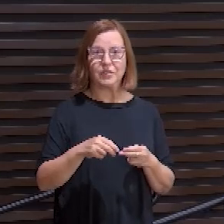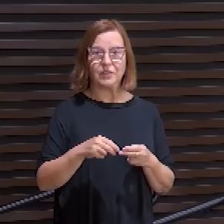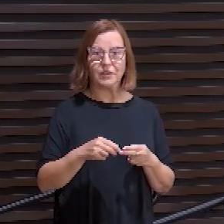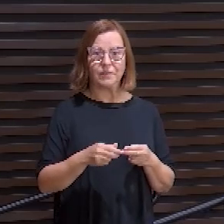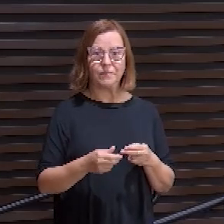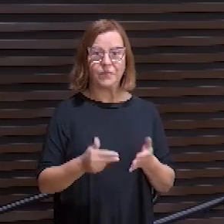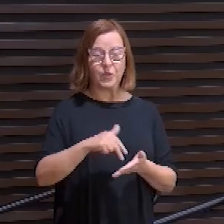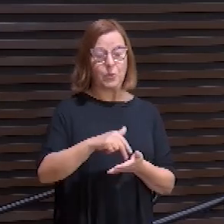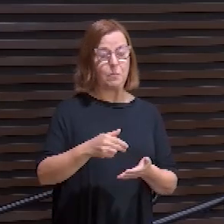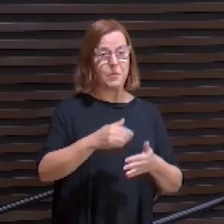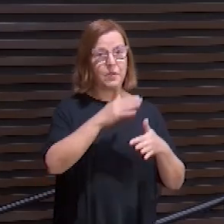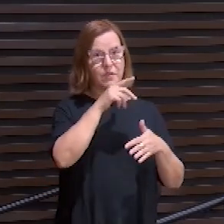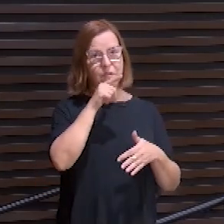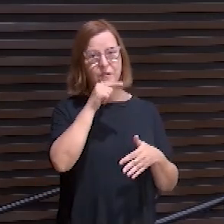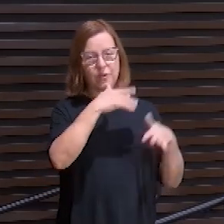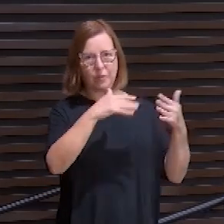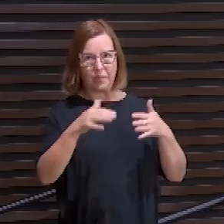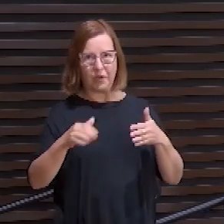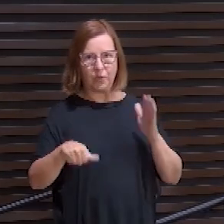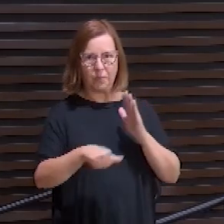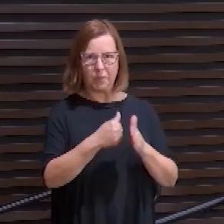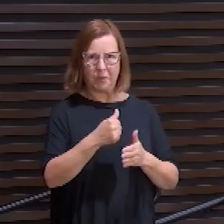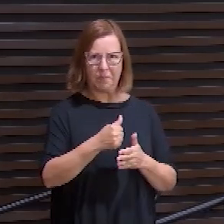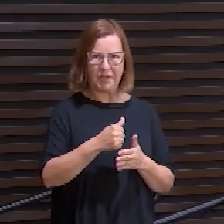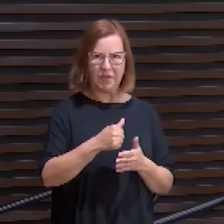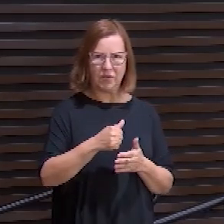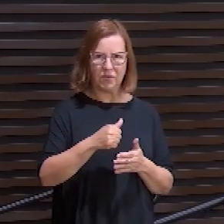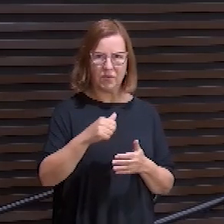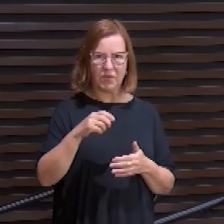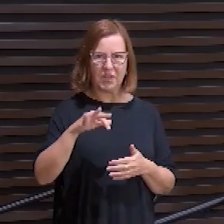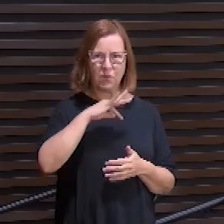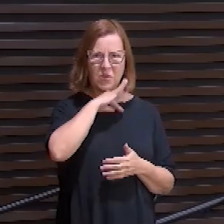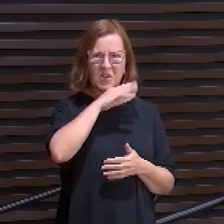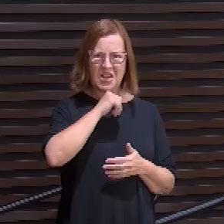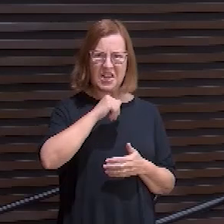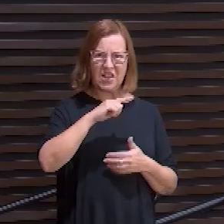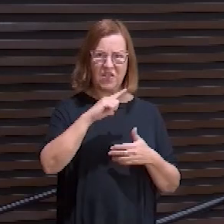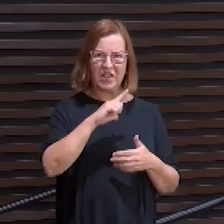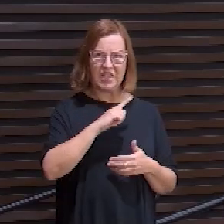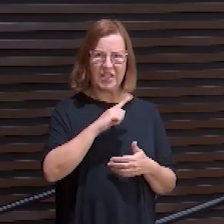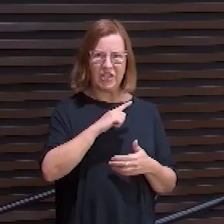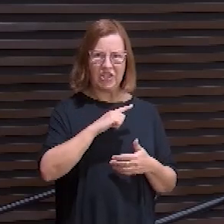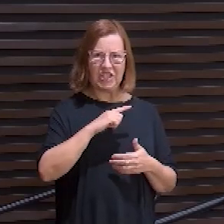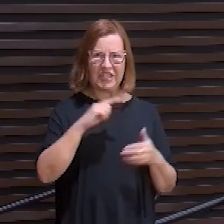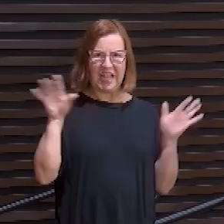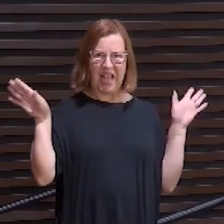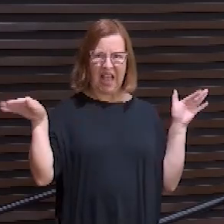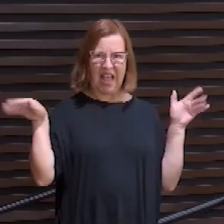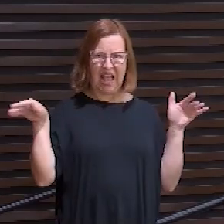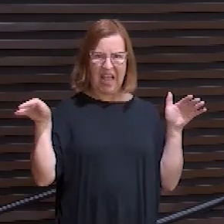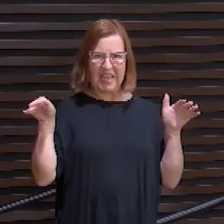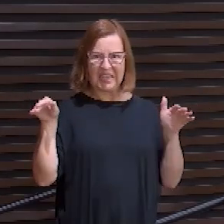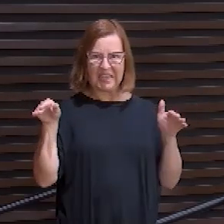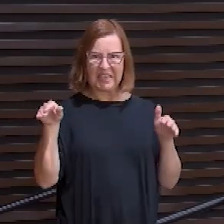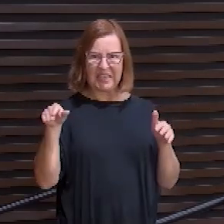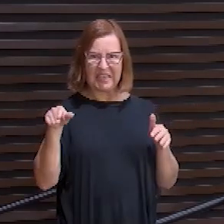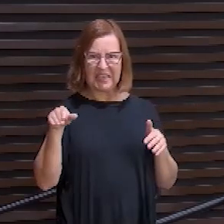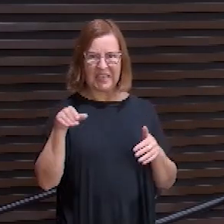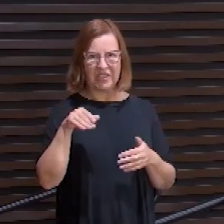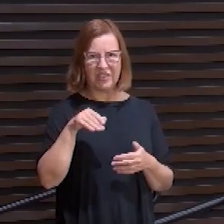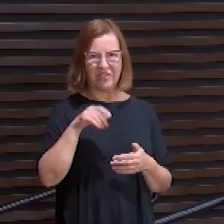águia. Enquanto eu olhava, foram-lhe arrancadas as asas, foi levantado da terra e posto em 2 pés como